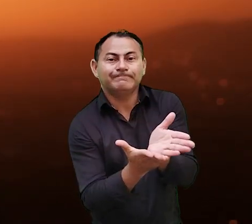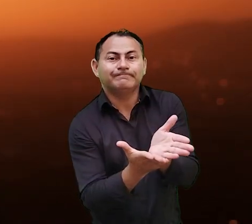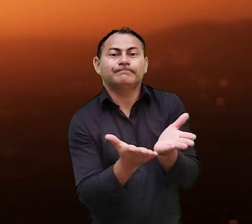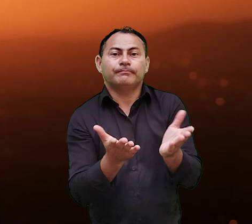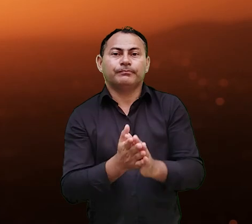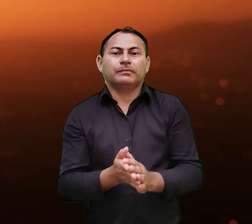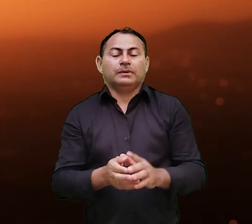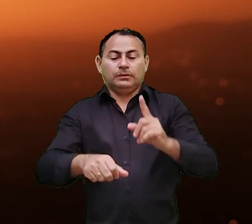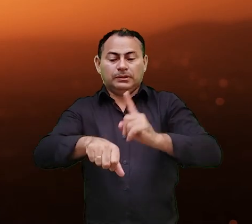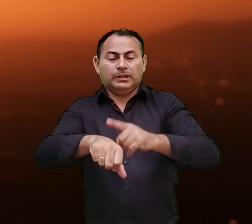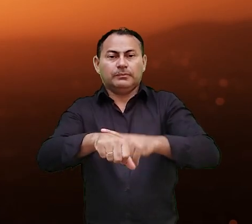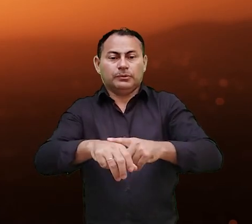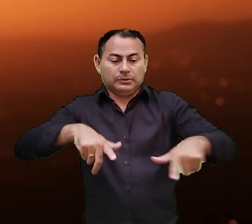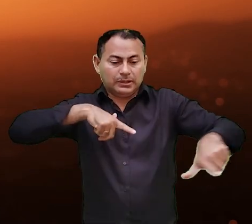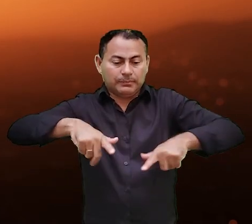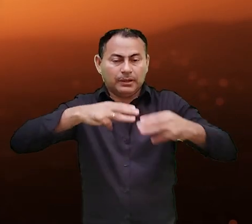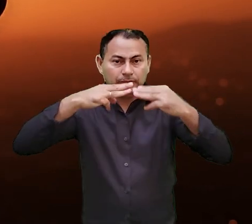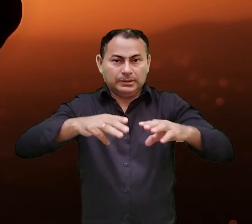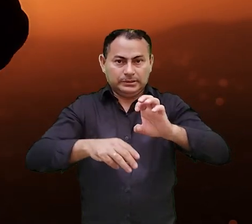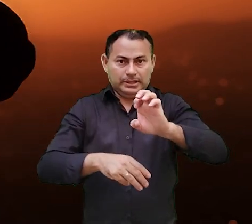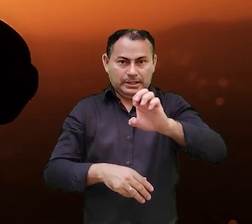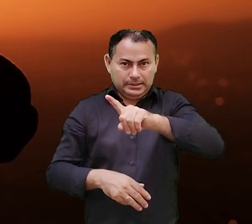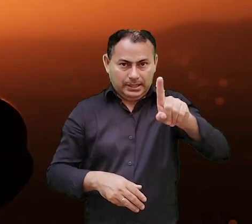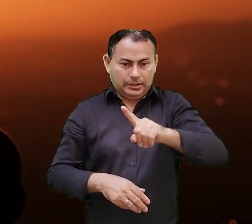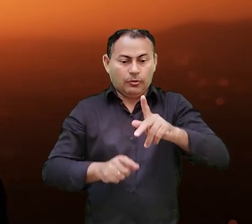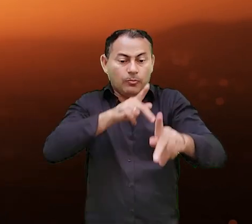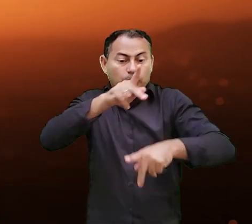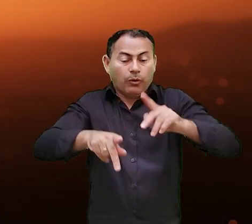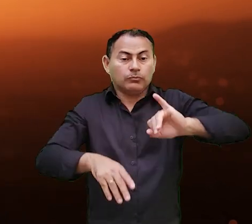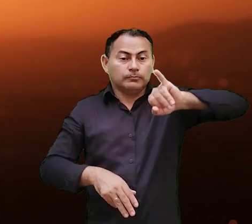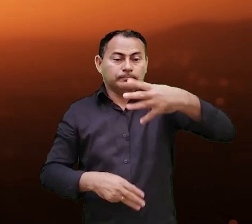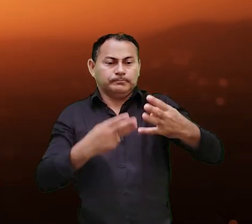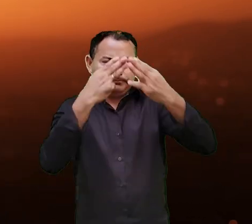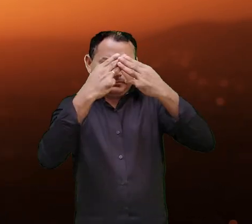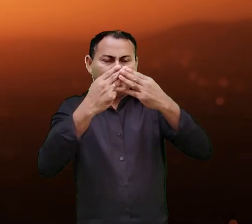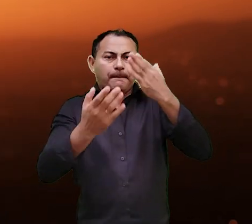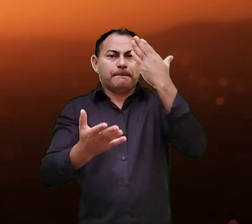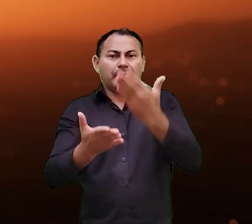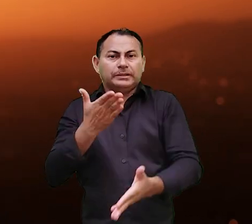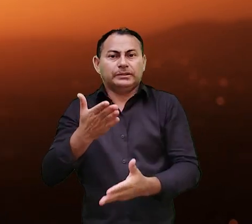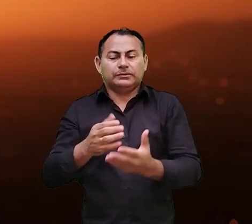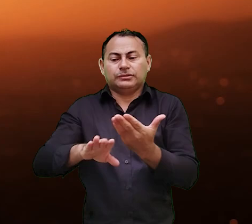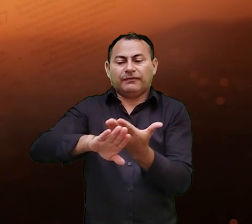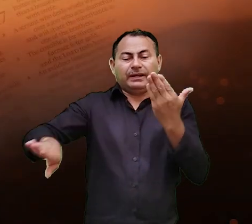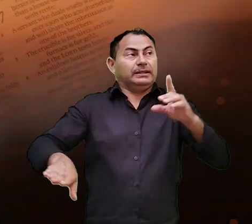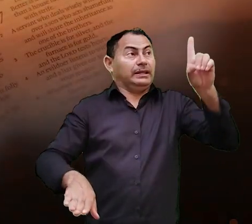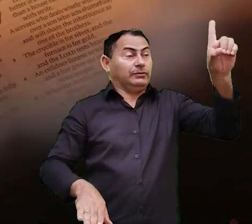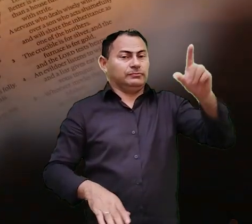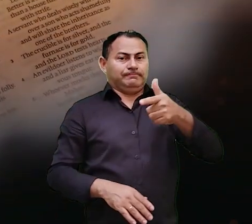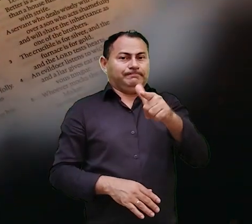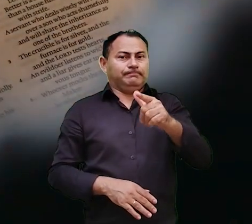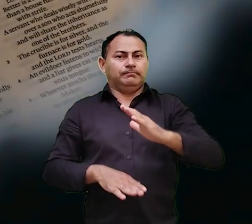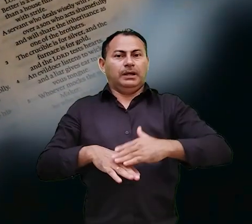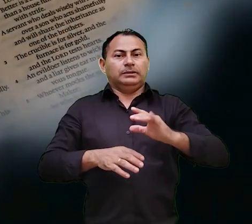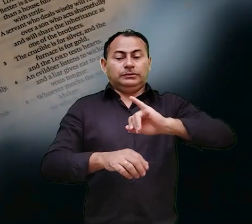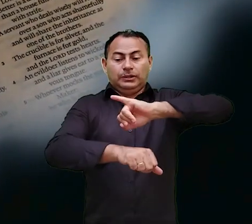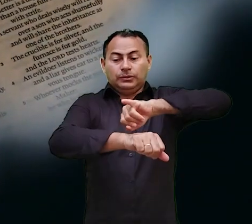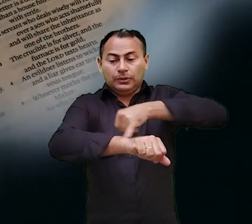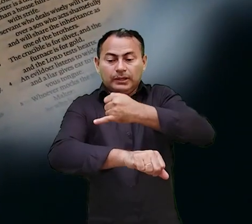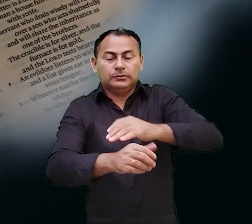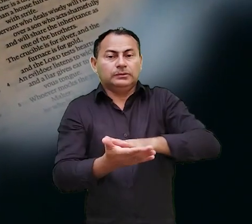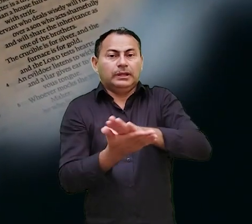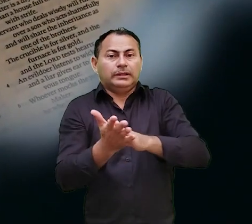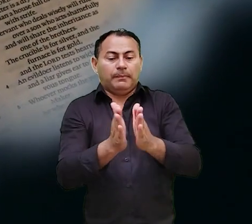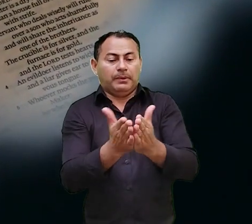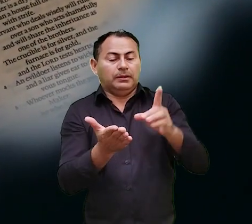povo se desvia. Nos tempos do ministério de Ezequiel, o povo de Judá tinha perdido a visão de Deus. Eles não tinham